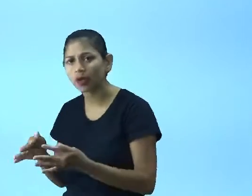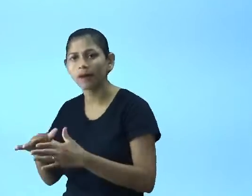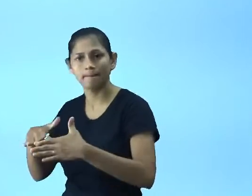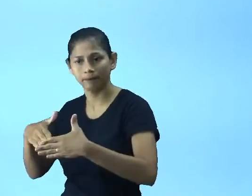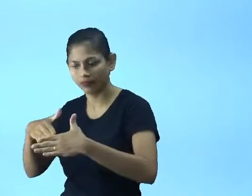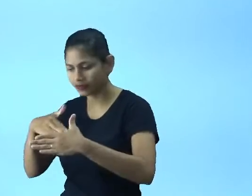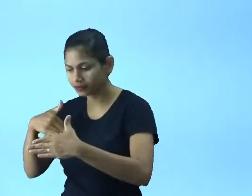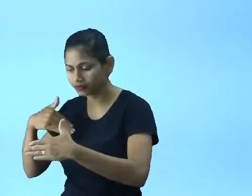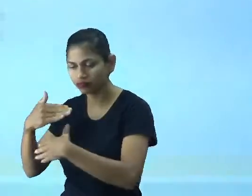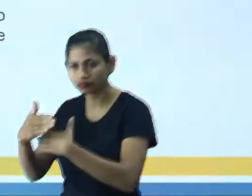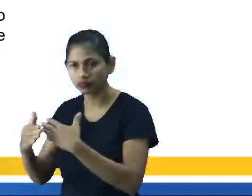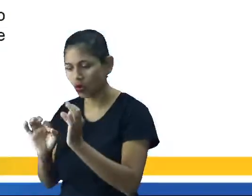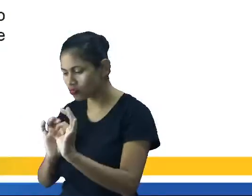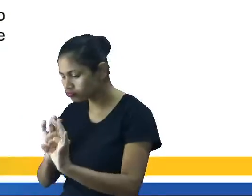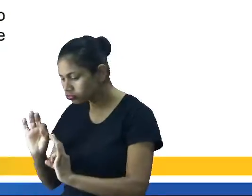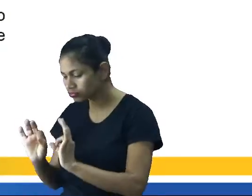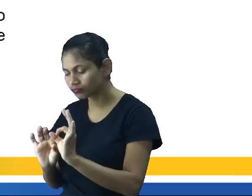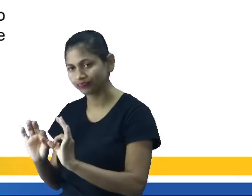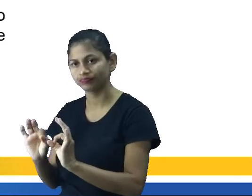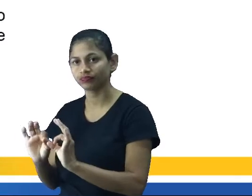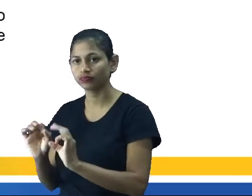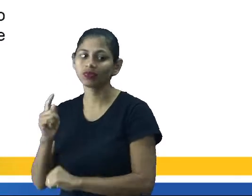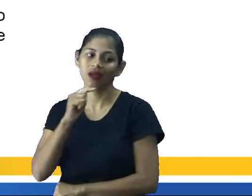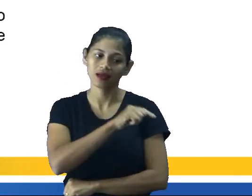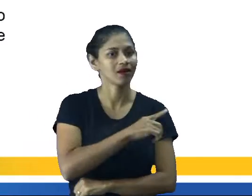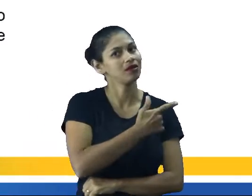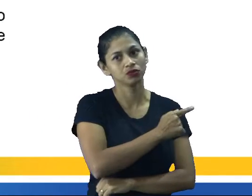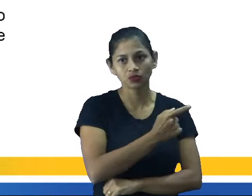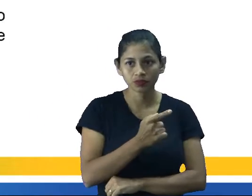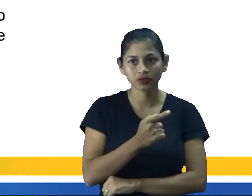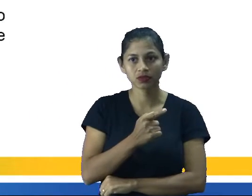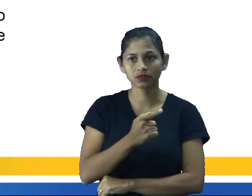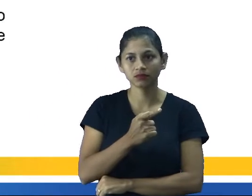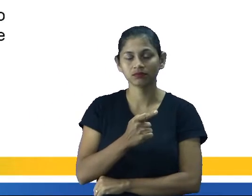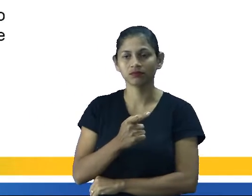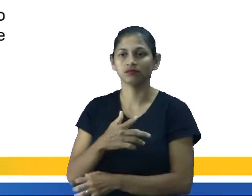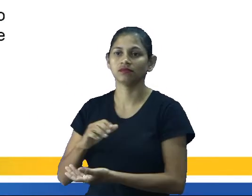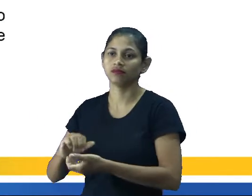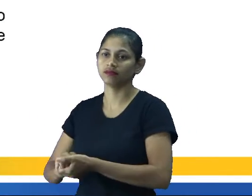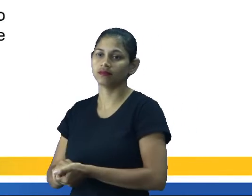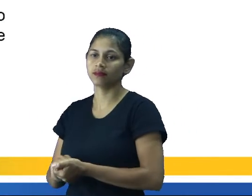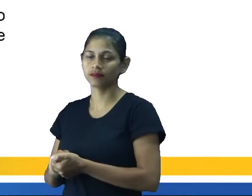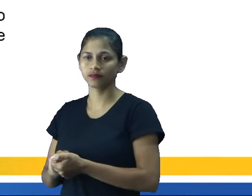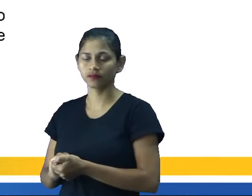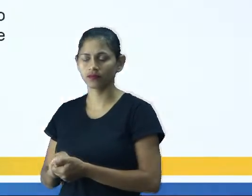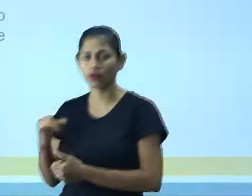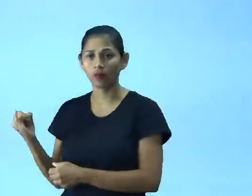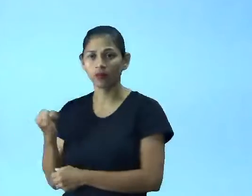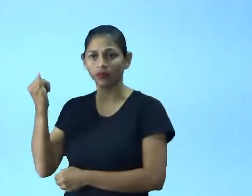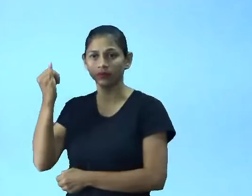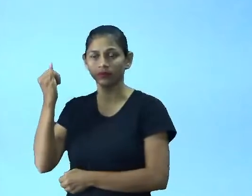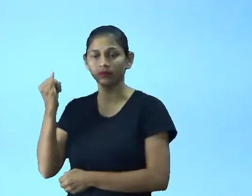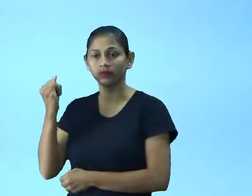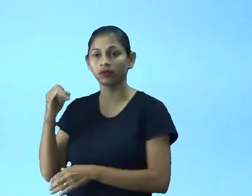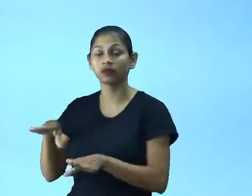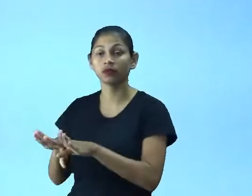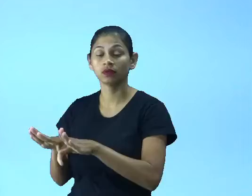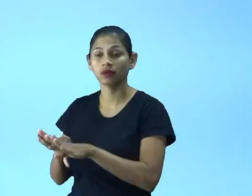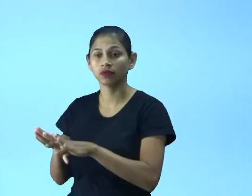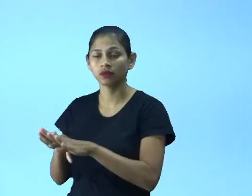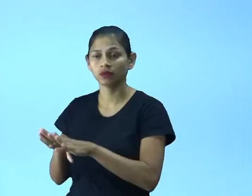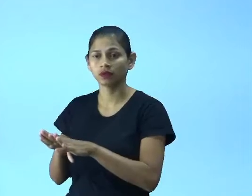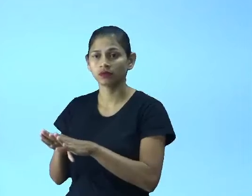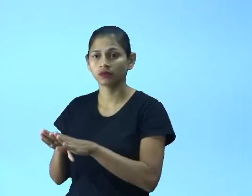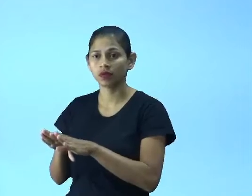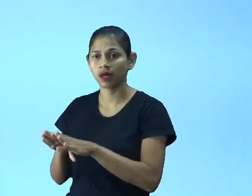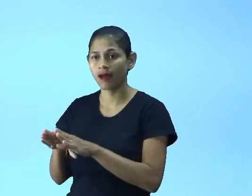tipo procarionte não têm esse citoesqueleto. E aí, uma coisa importante também é a questão da